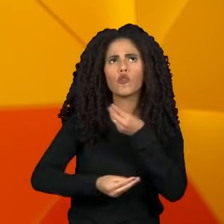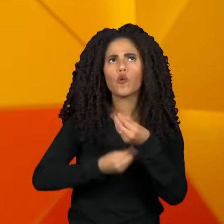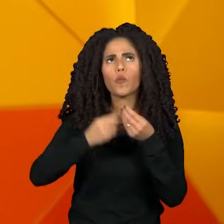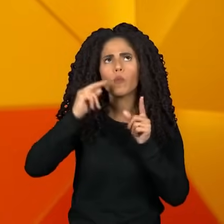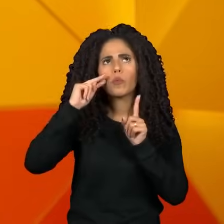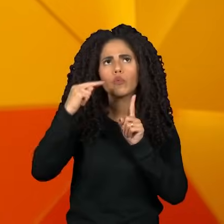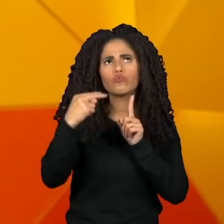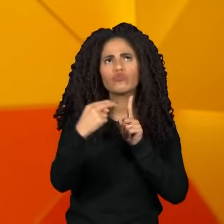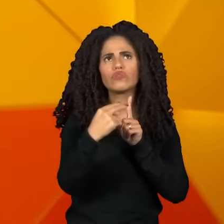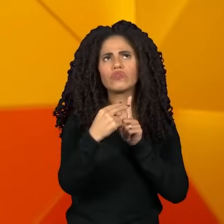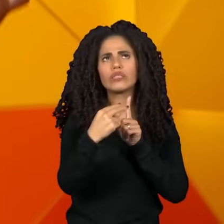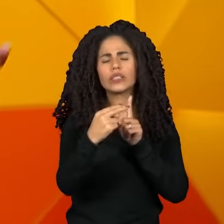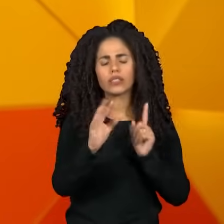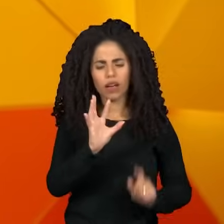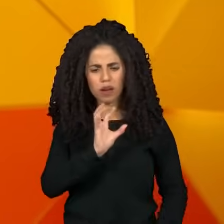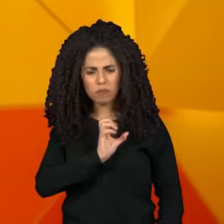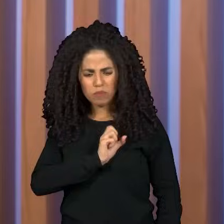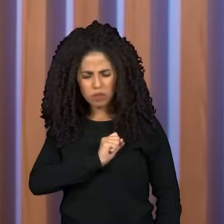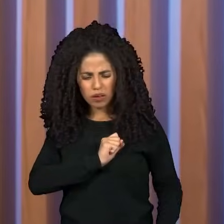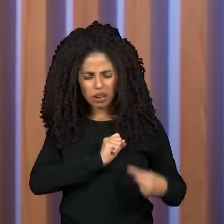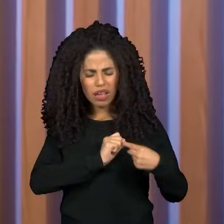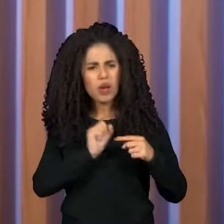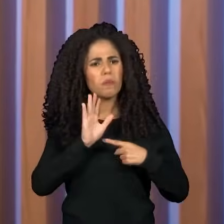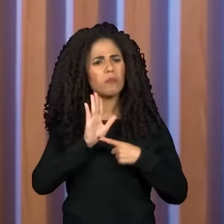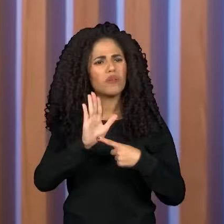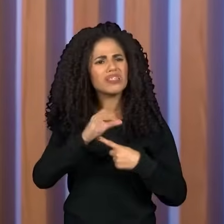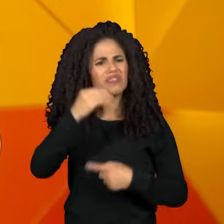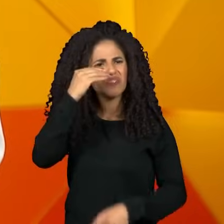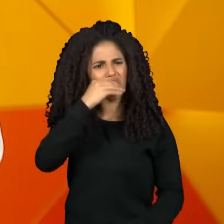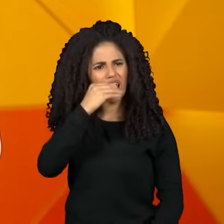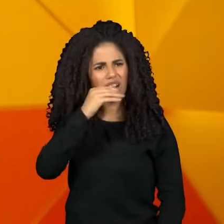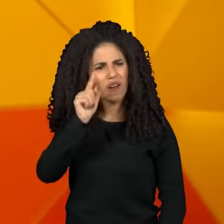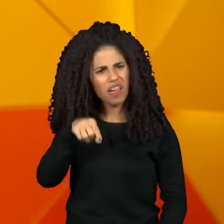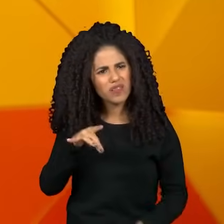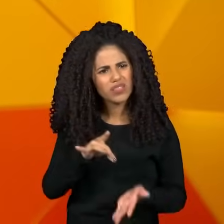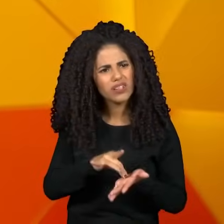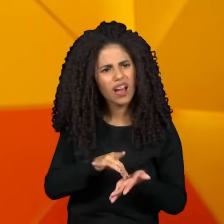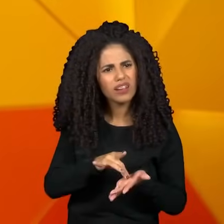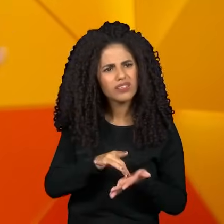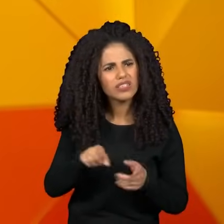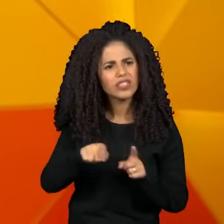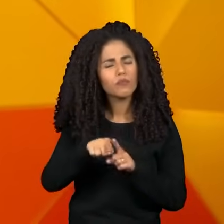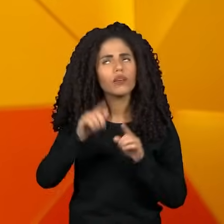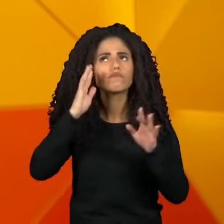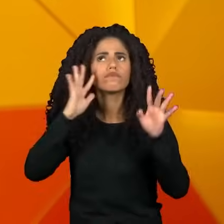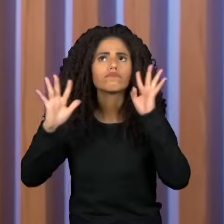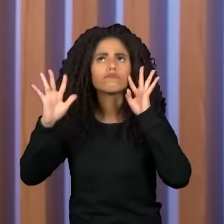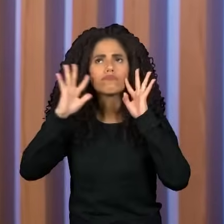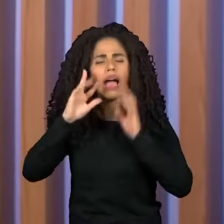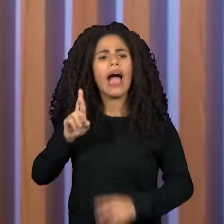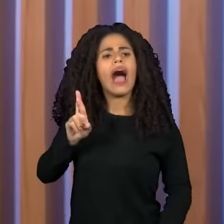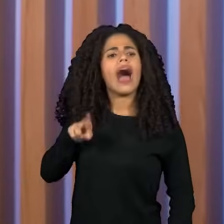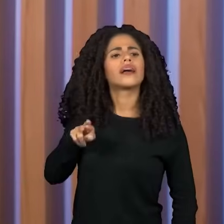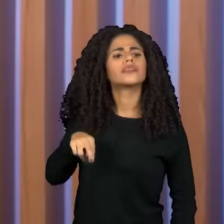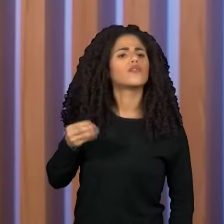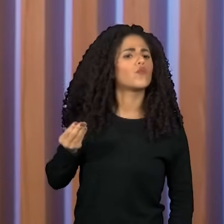amor como um sinal de fraqueza. Vamos falar um pouco mais sobre isso, de racionalidade. Tem um texto que eu acho muito